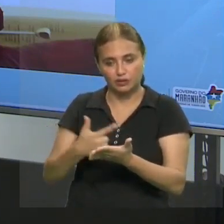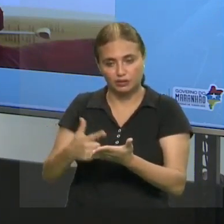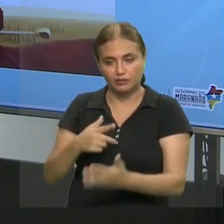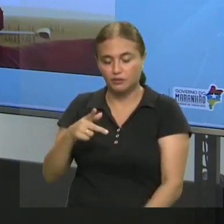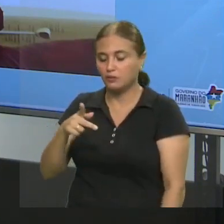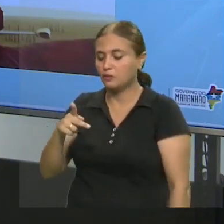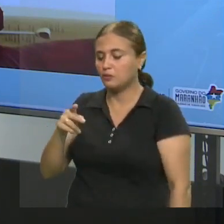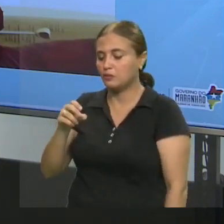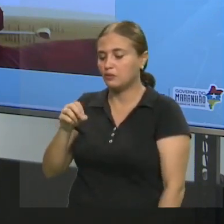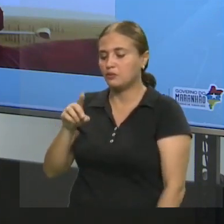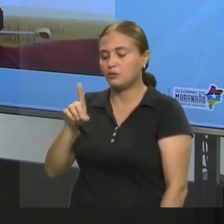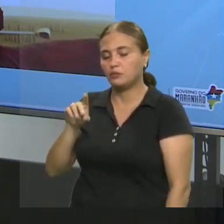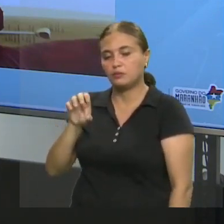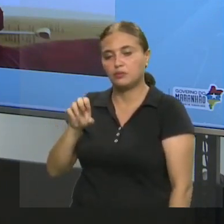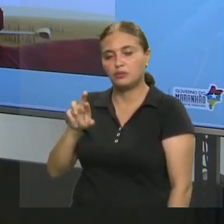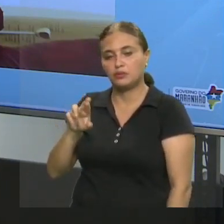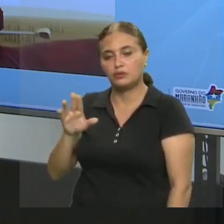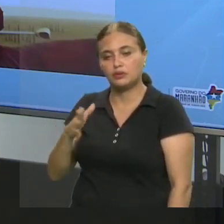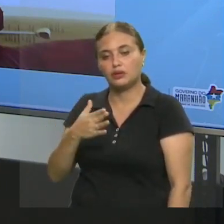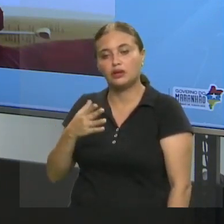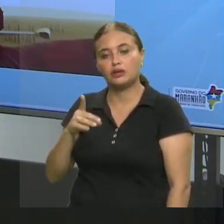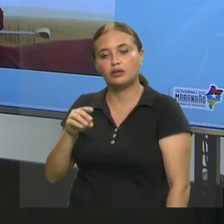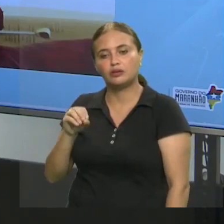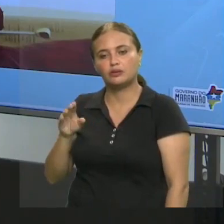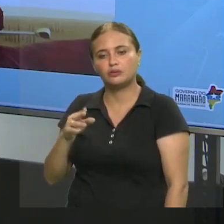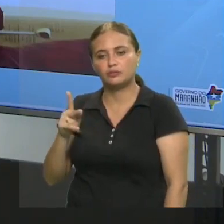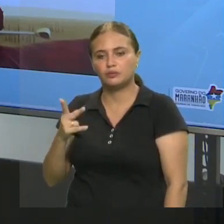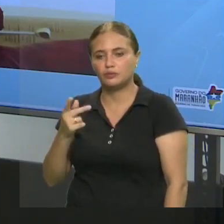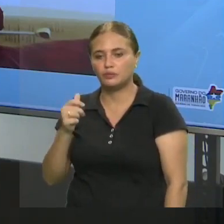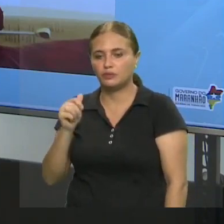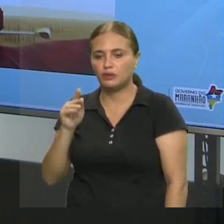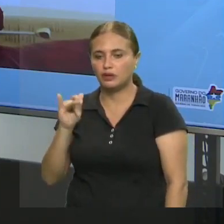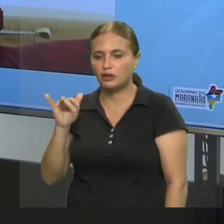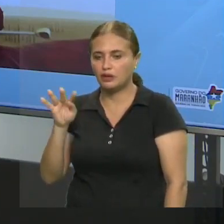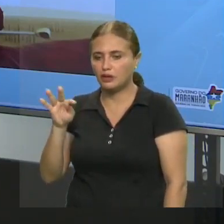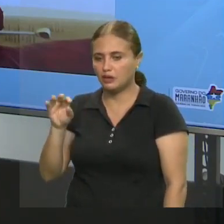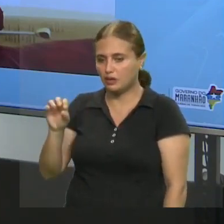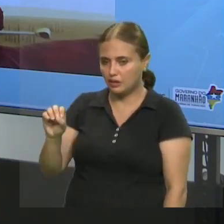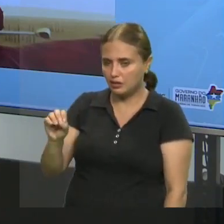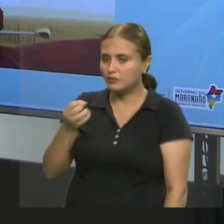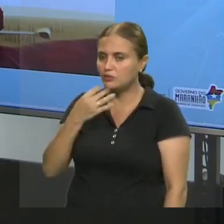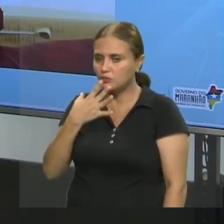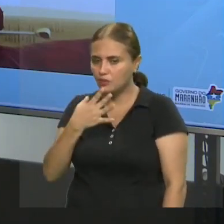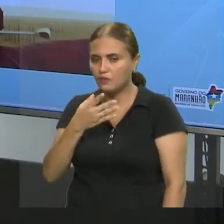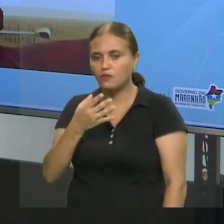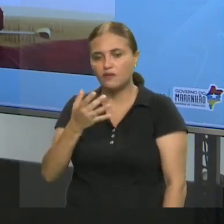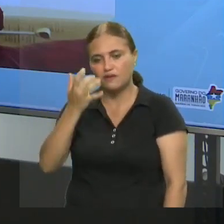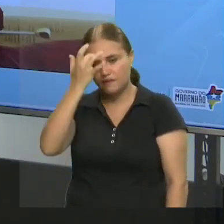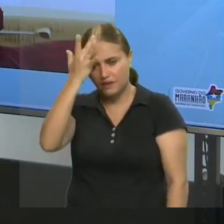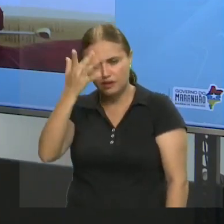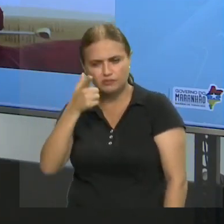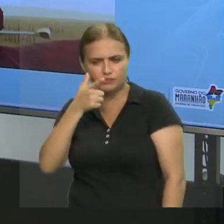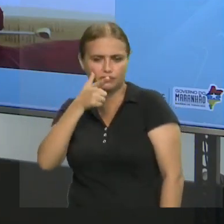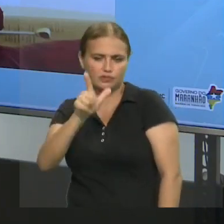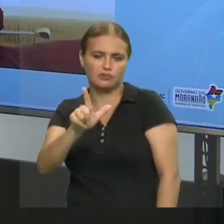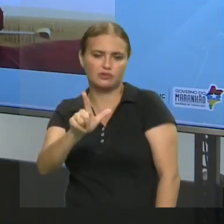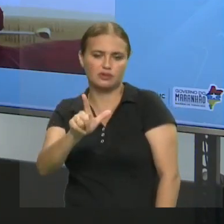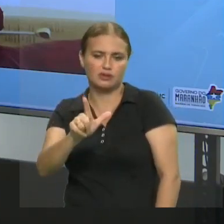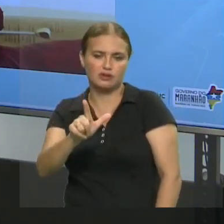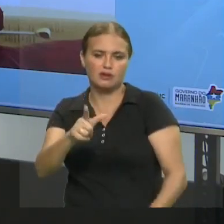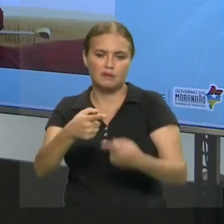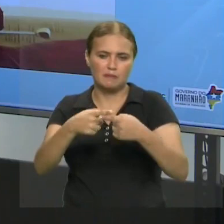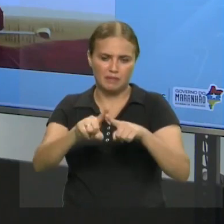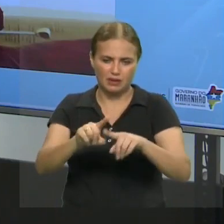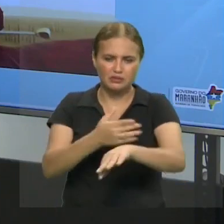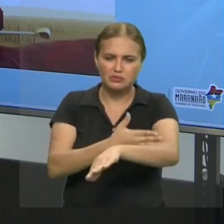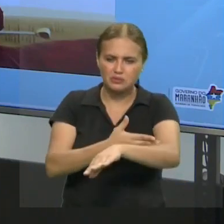difíceis de adquirir e hábitos ruins são difíceis de largar. Então, quando a gente tem esses hábitos que são muito ruins,